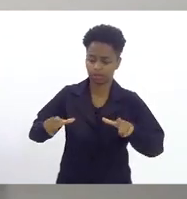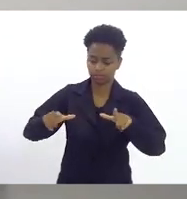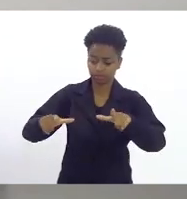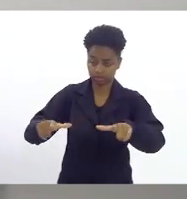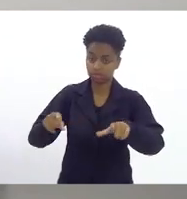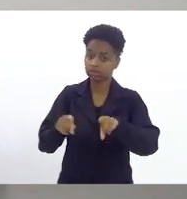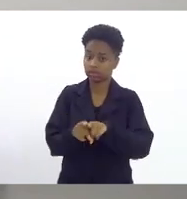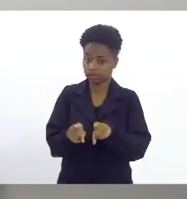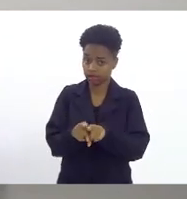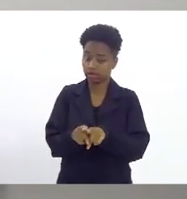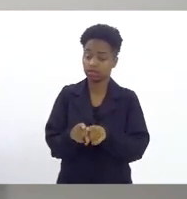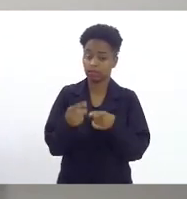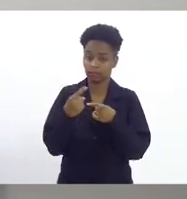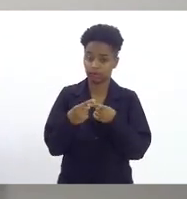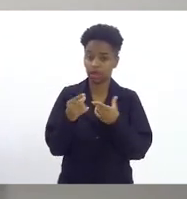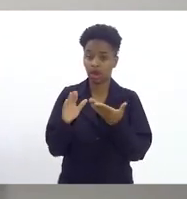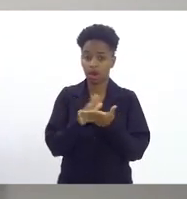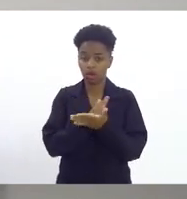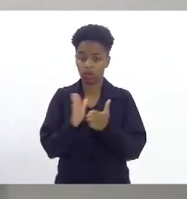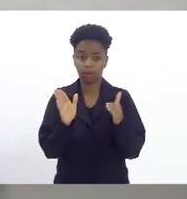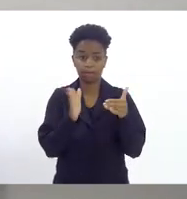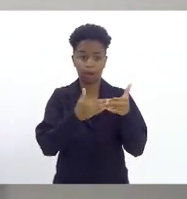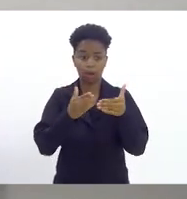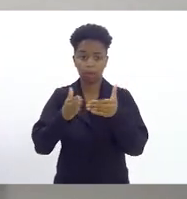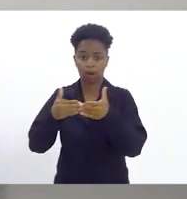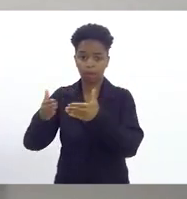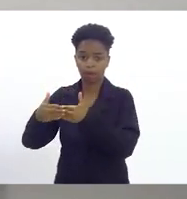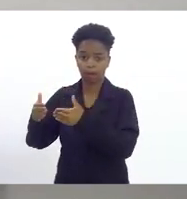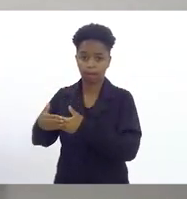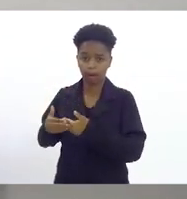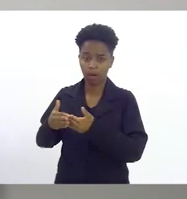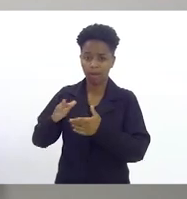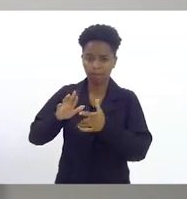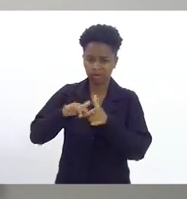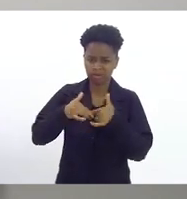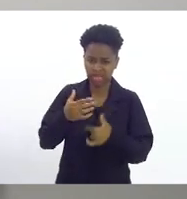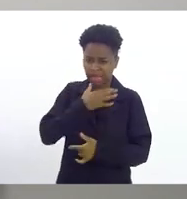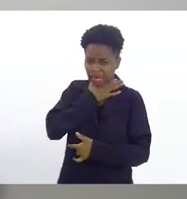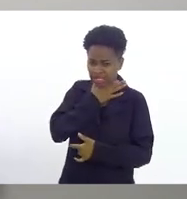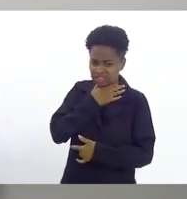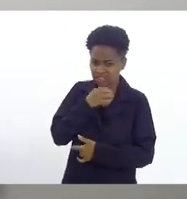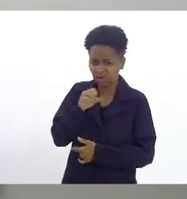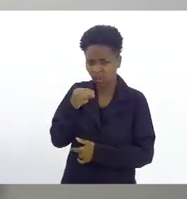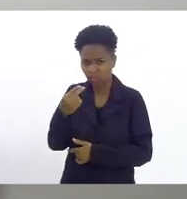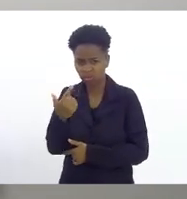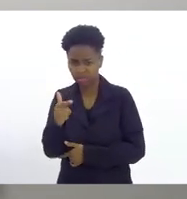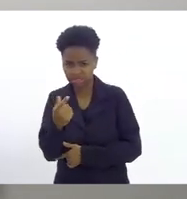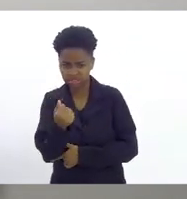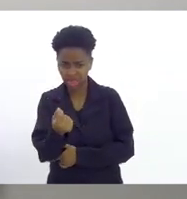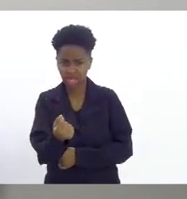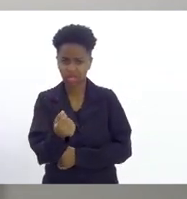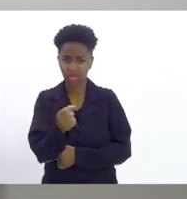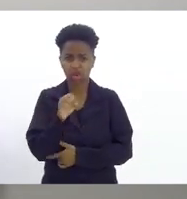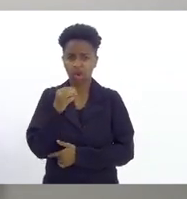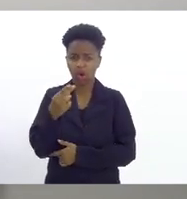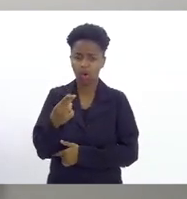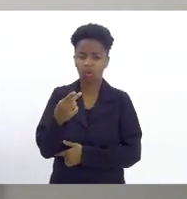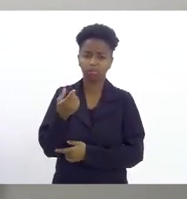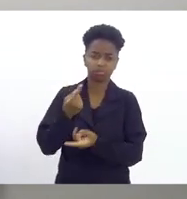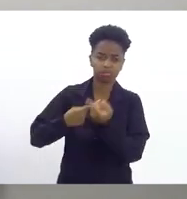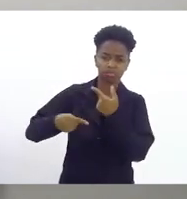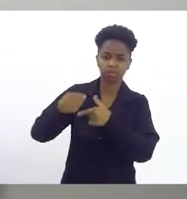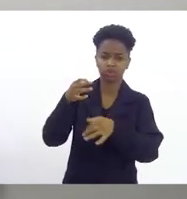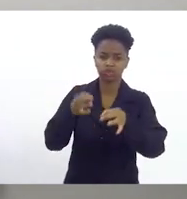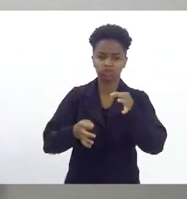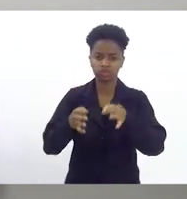haja Vista que algumas foram fechando no caminho não por falência ou pela moda hoje de recuperação judicial que a gente vai